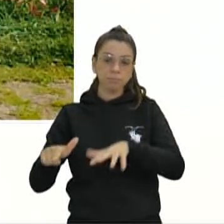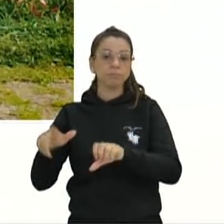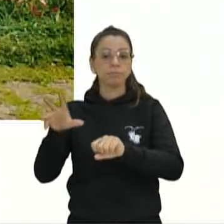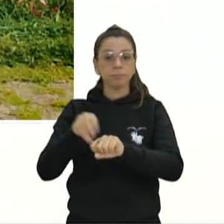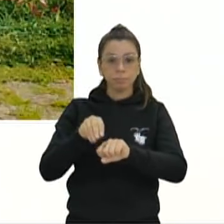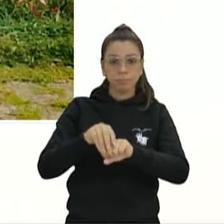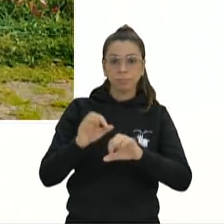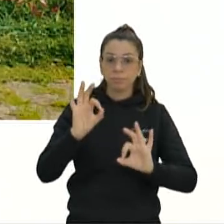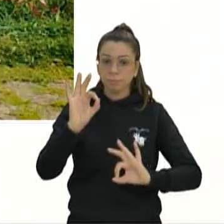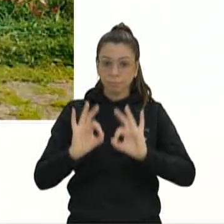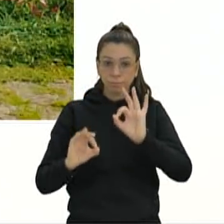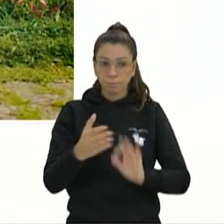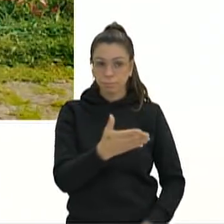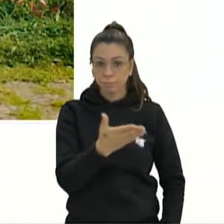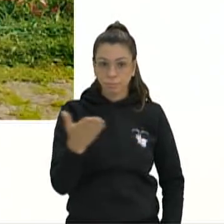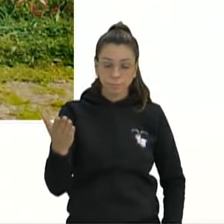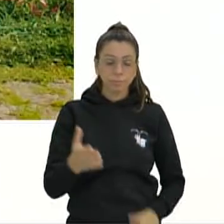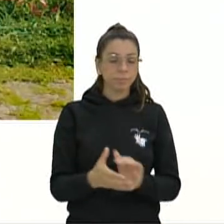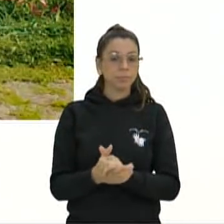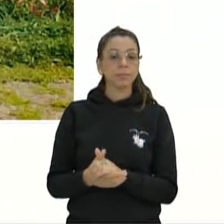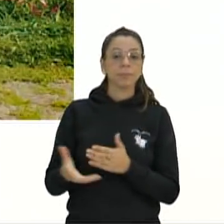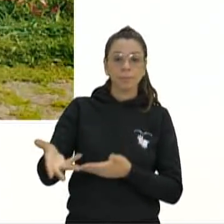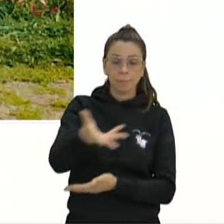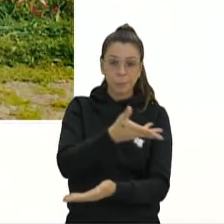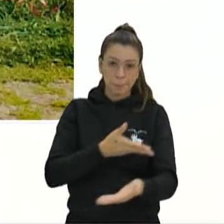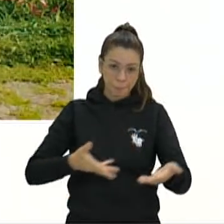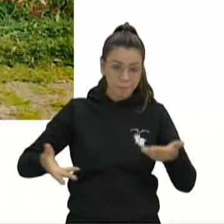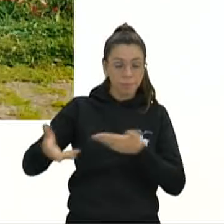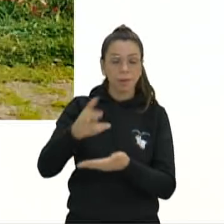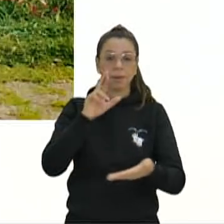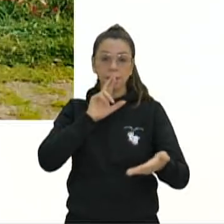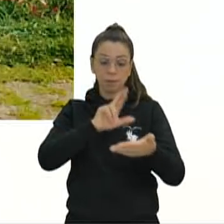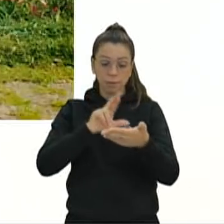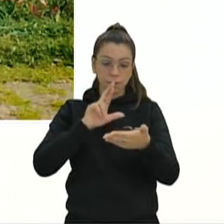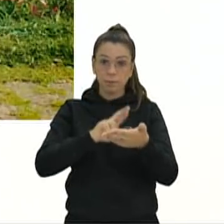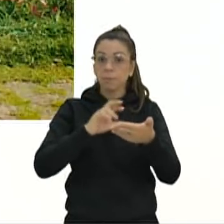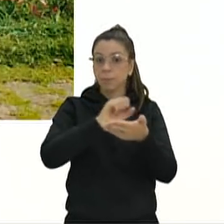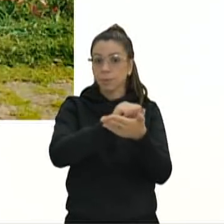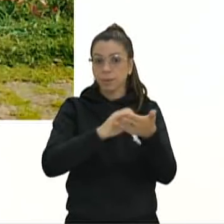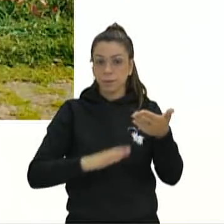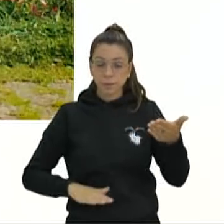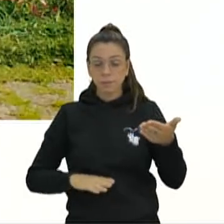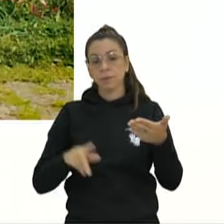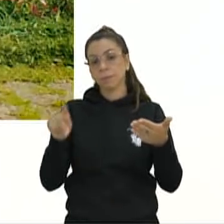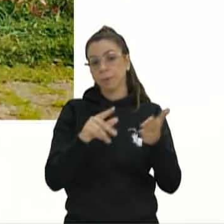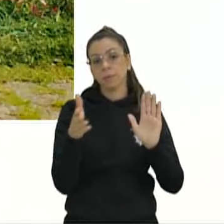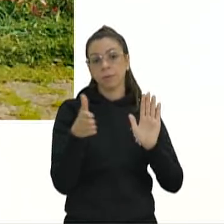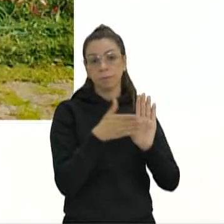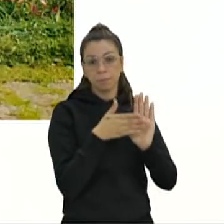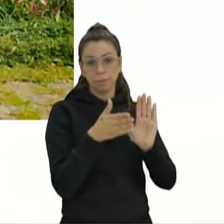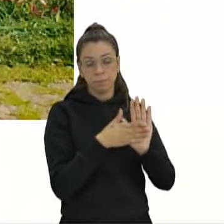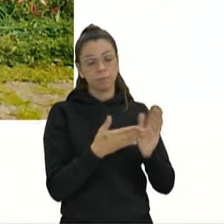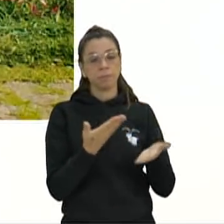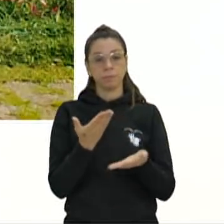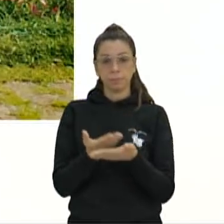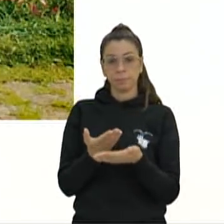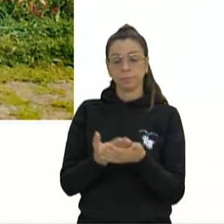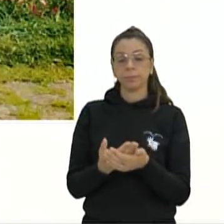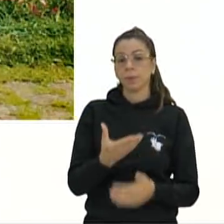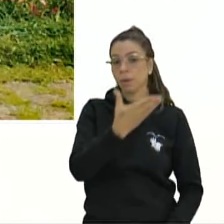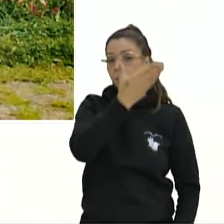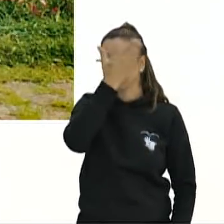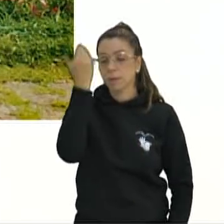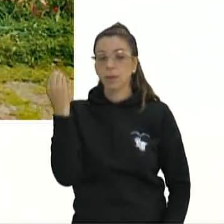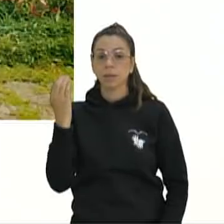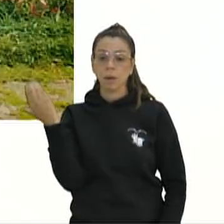estão sendo preparadas para você. Participe, realize as atividades que o professor for propor para você nas aulas e não